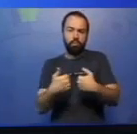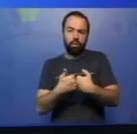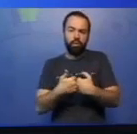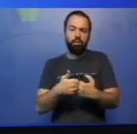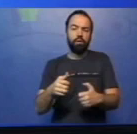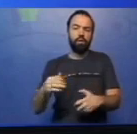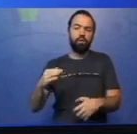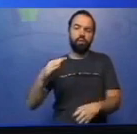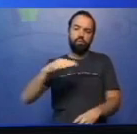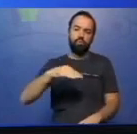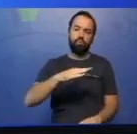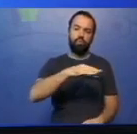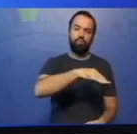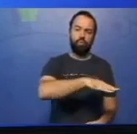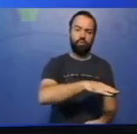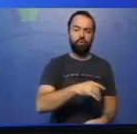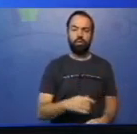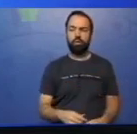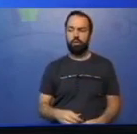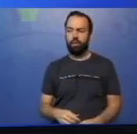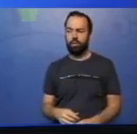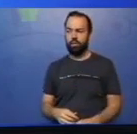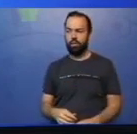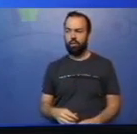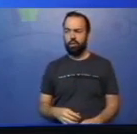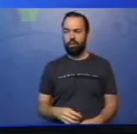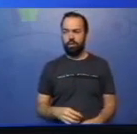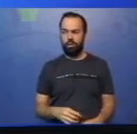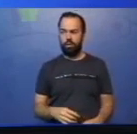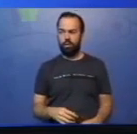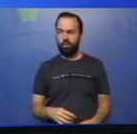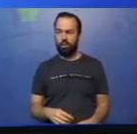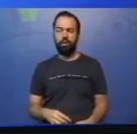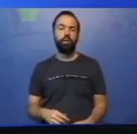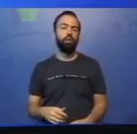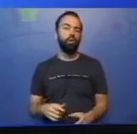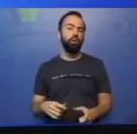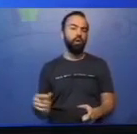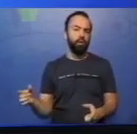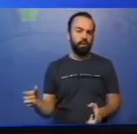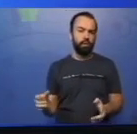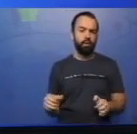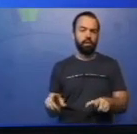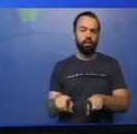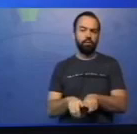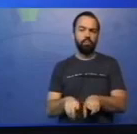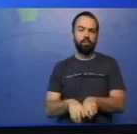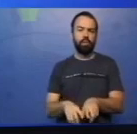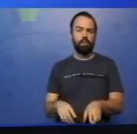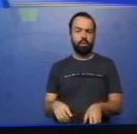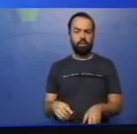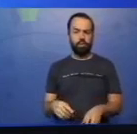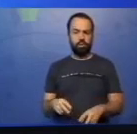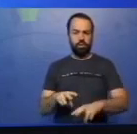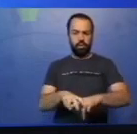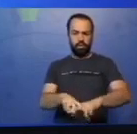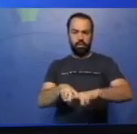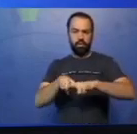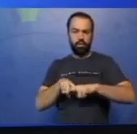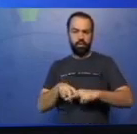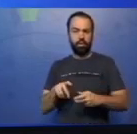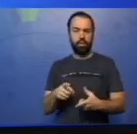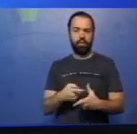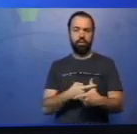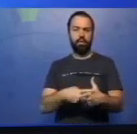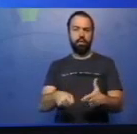urbanização recente que vem acontecendo, ela tem trazido diversos problemas para o continente, como, por exemplo, a